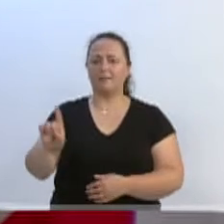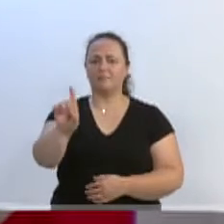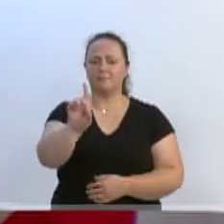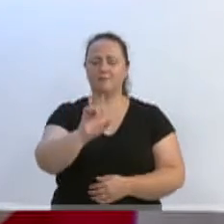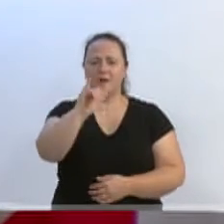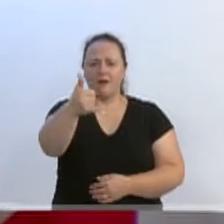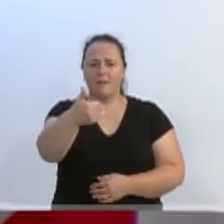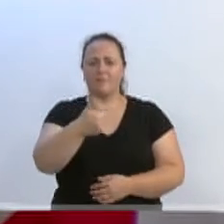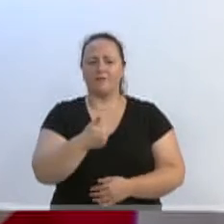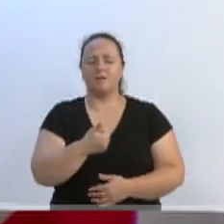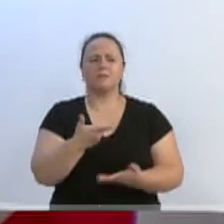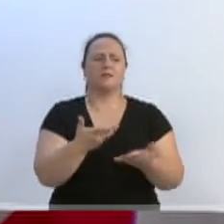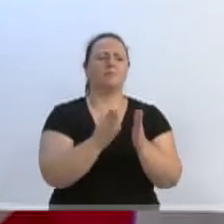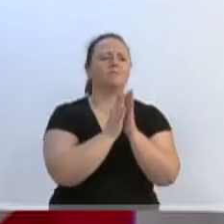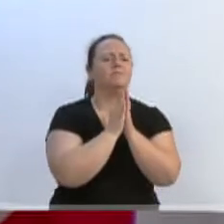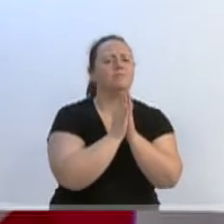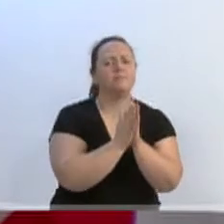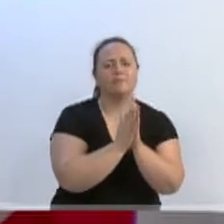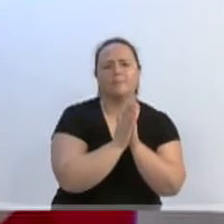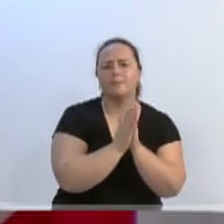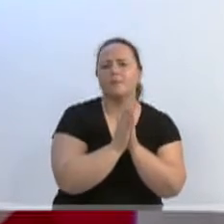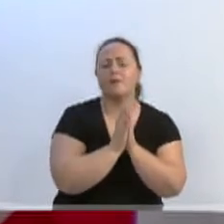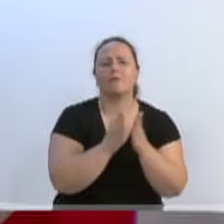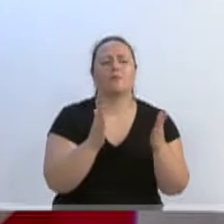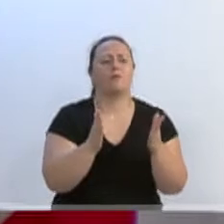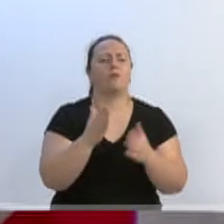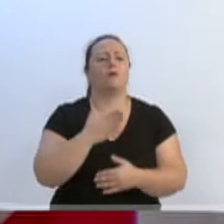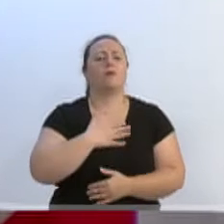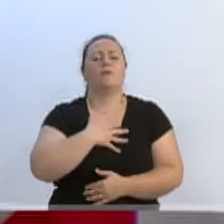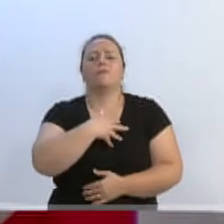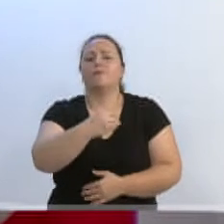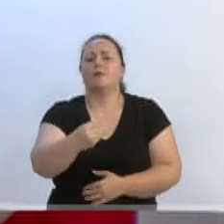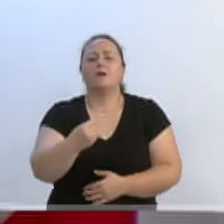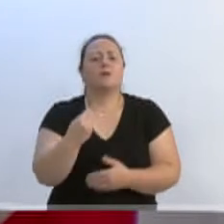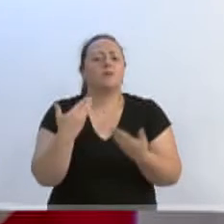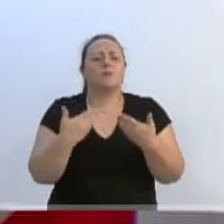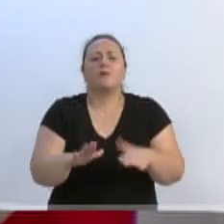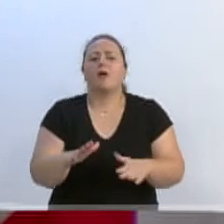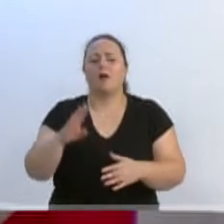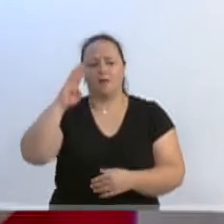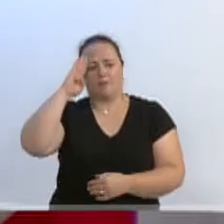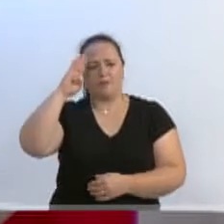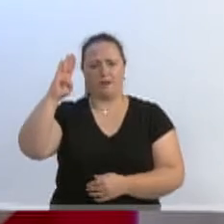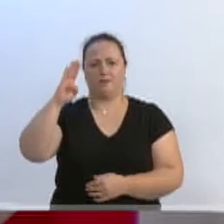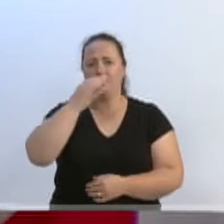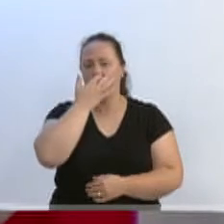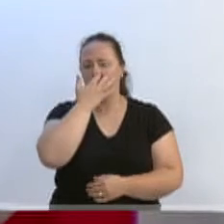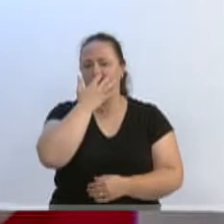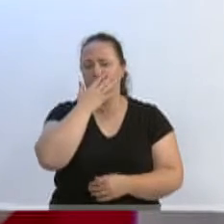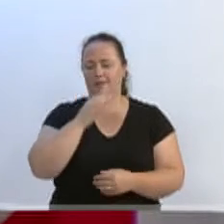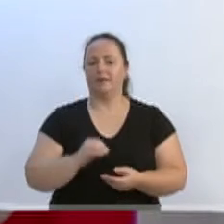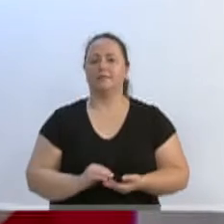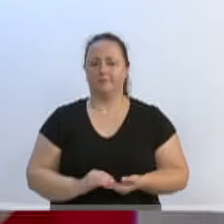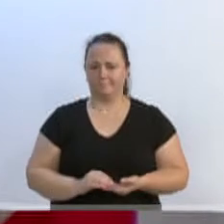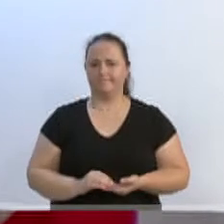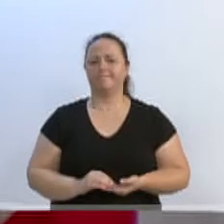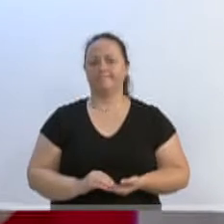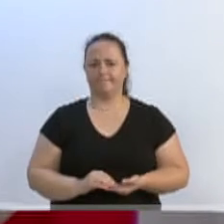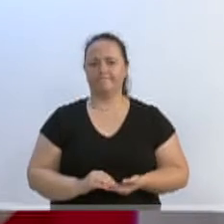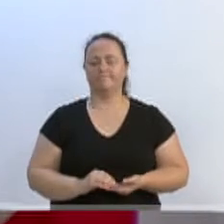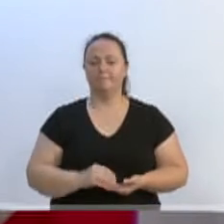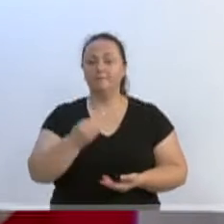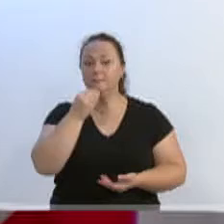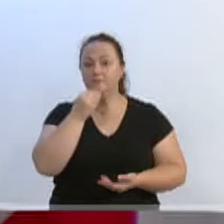seguinte por favor tire meu filho do quartel obviamente que há o